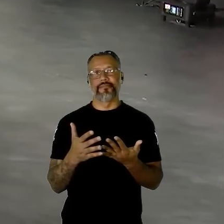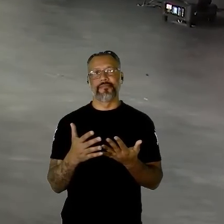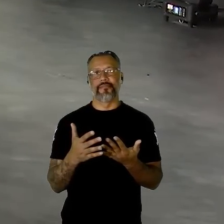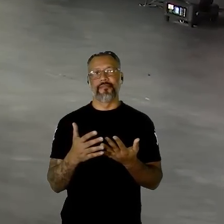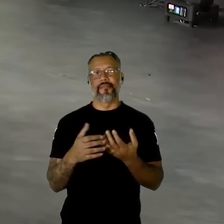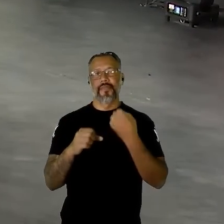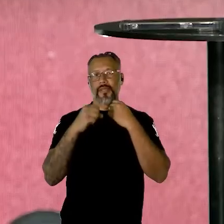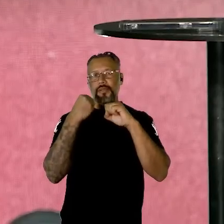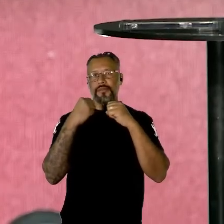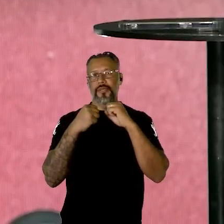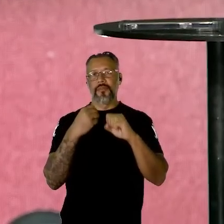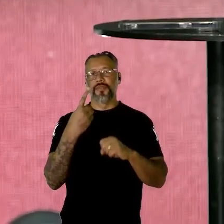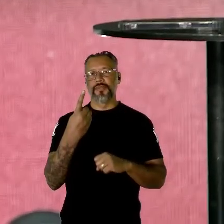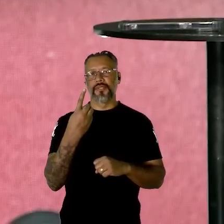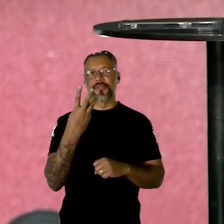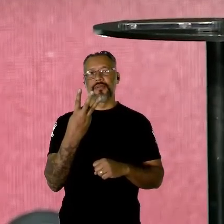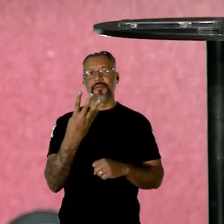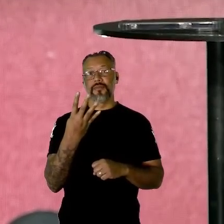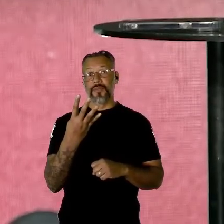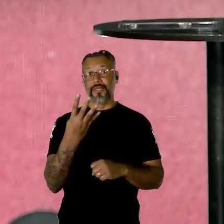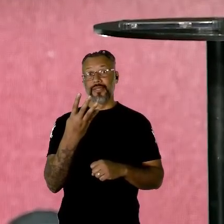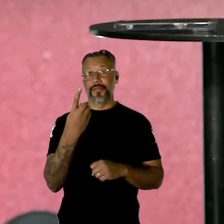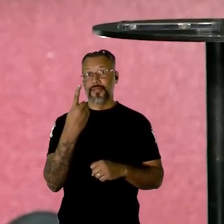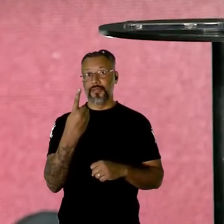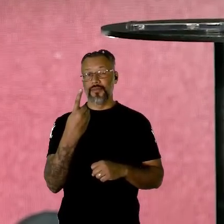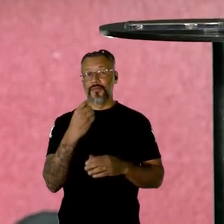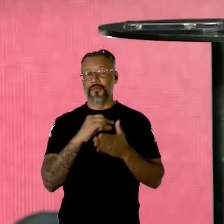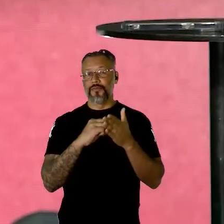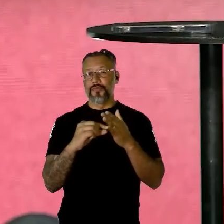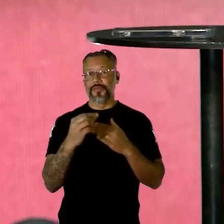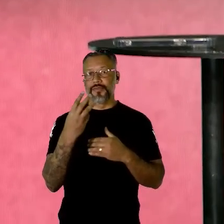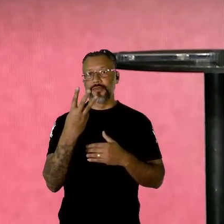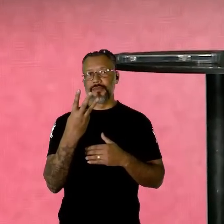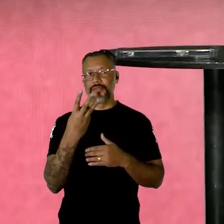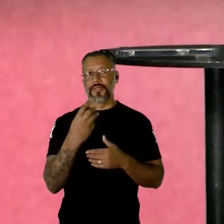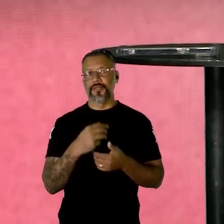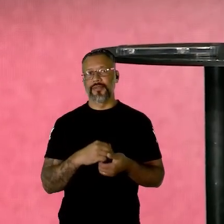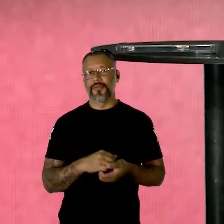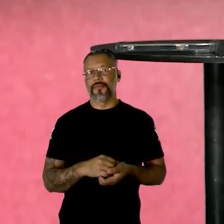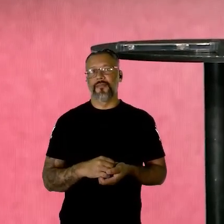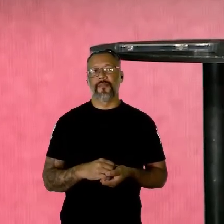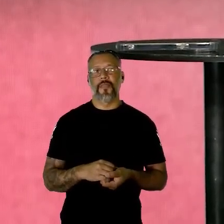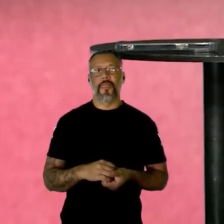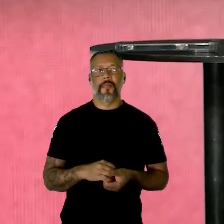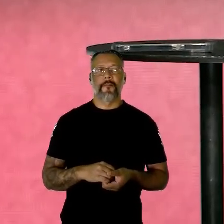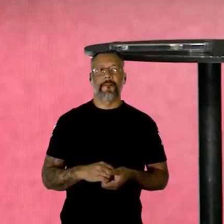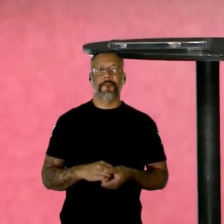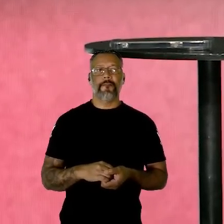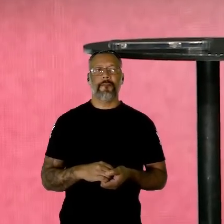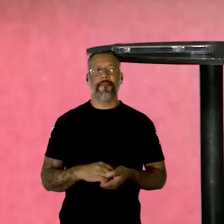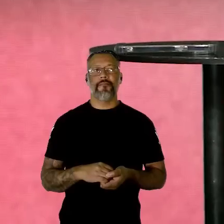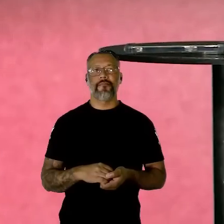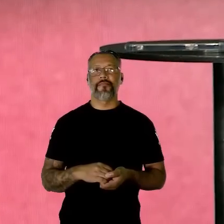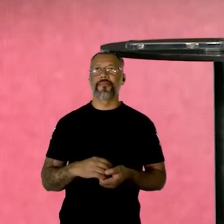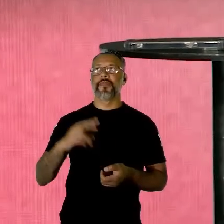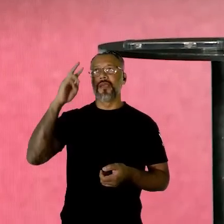Salmo 141 Versículo 3 Leia comigo no três um dois três